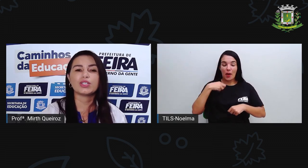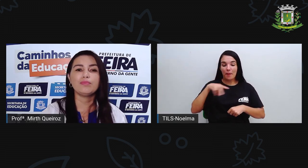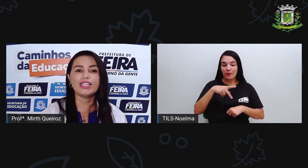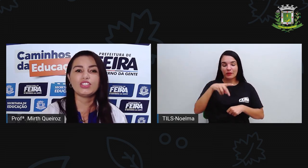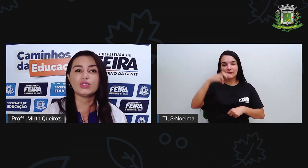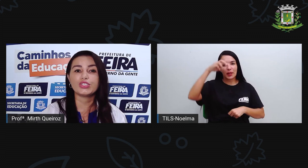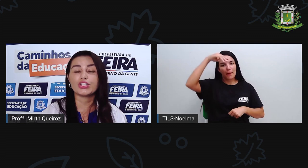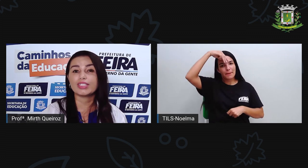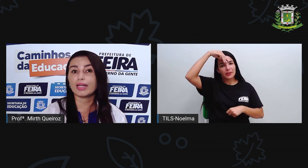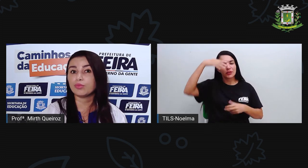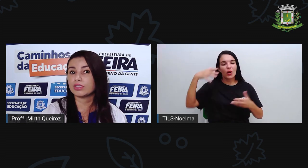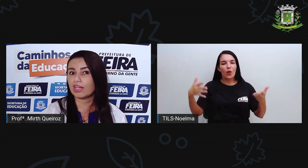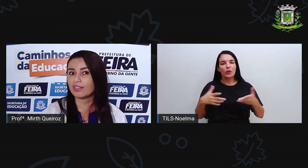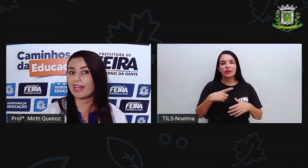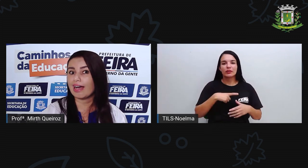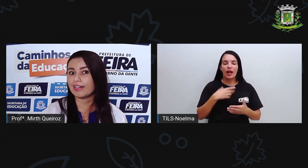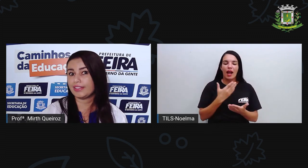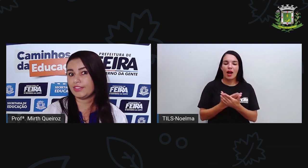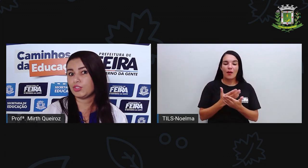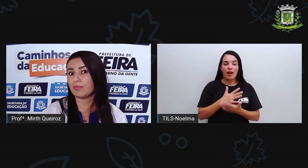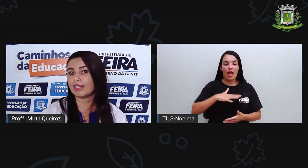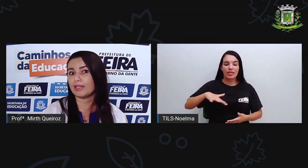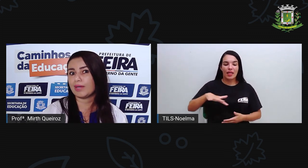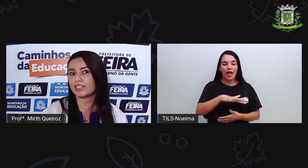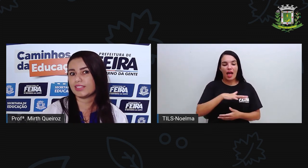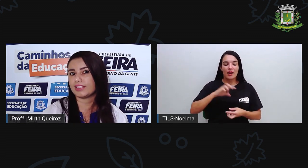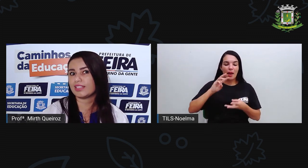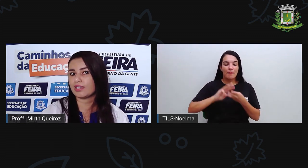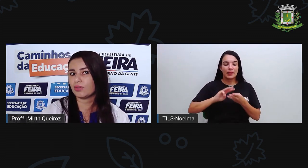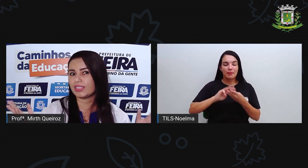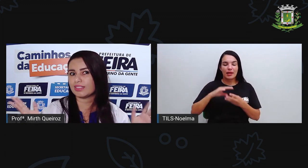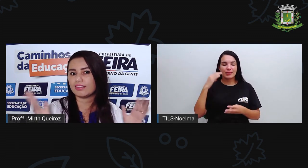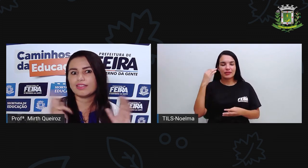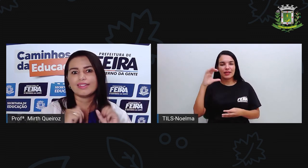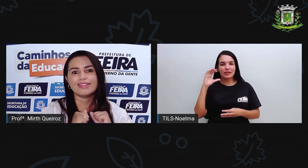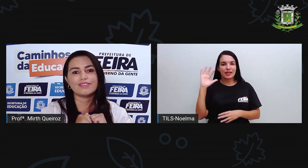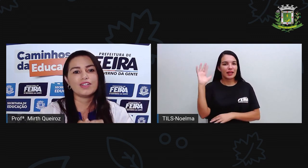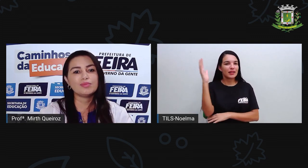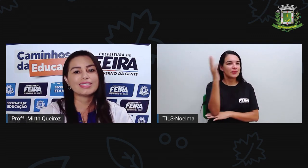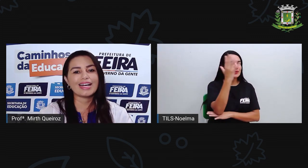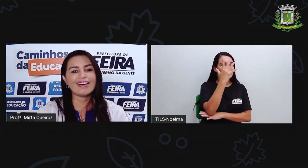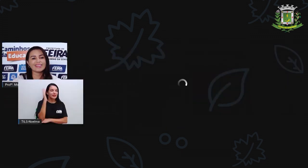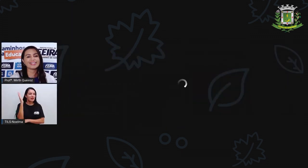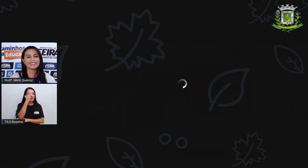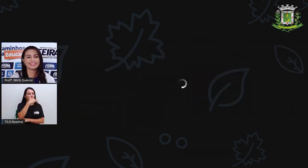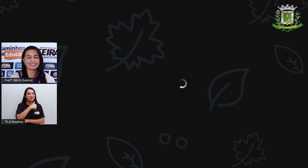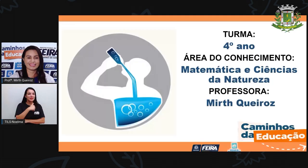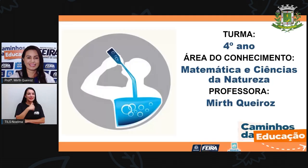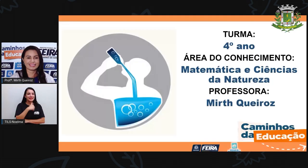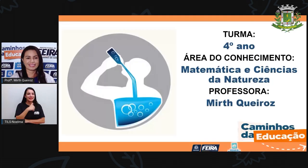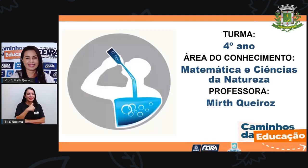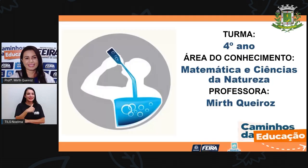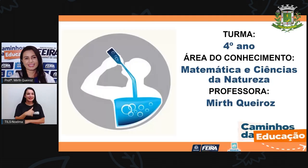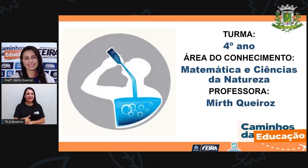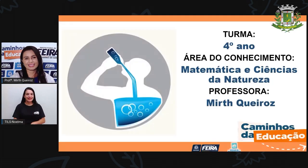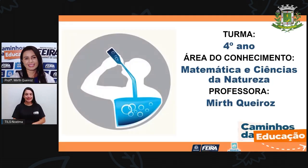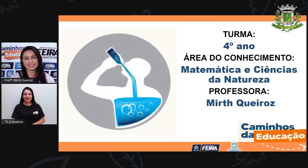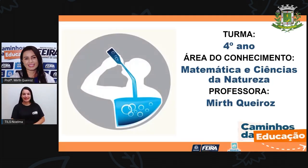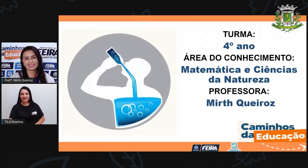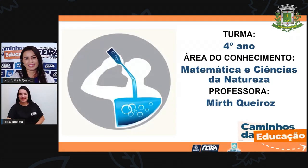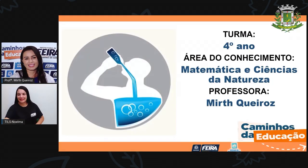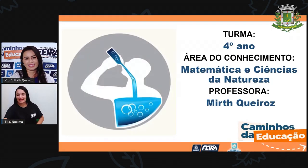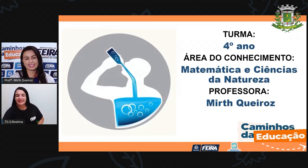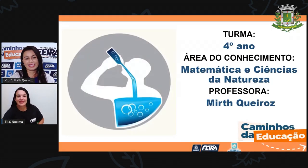sou a professora Mirth e hoje nós teremos aula da área aí de Matemática e Ciências da Natureza. Vamos à aula?